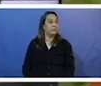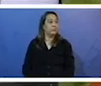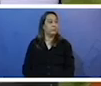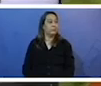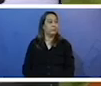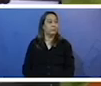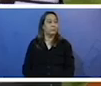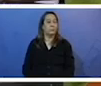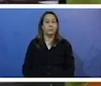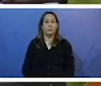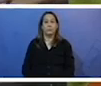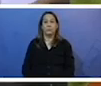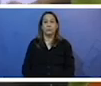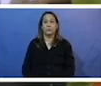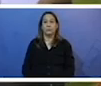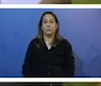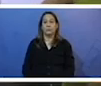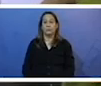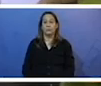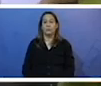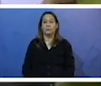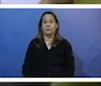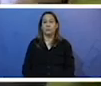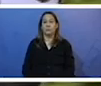B-R-I-N-Q. Q-U-E.